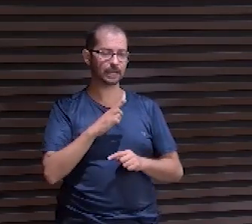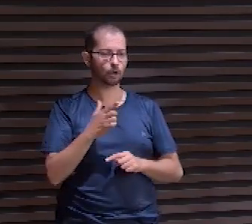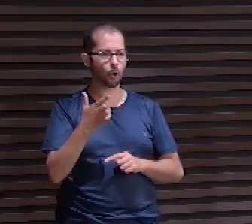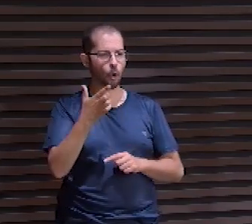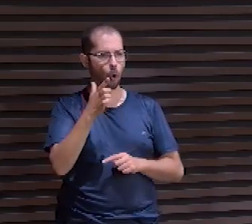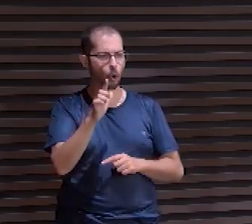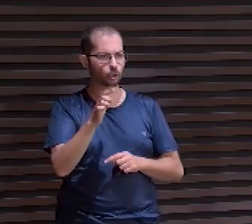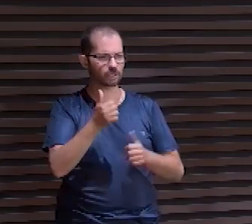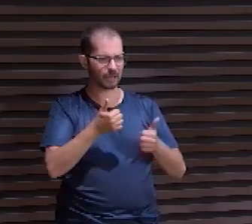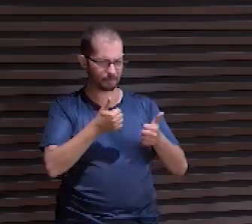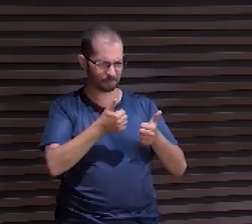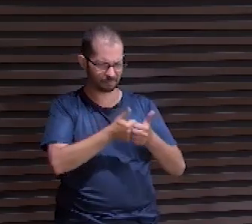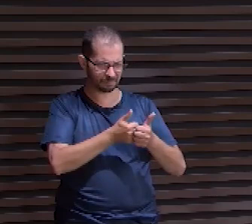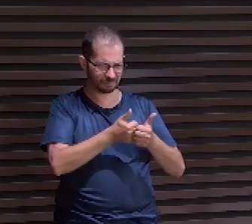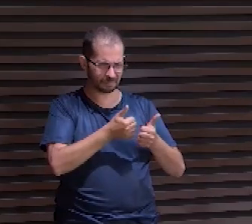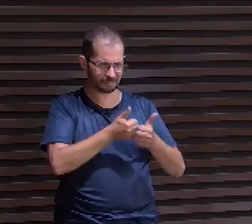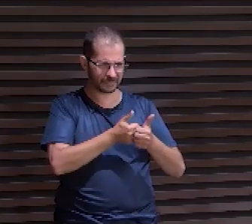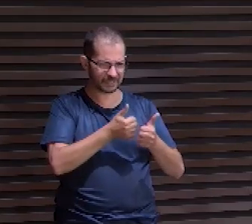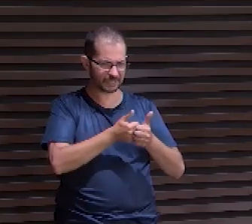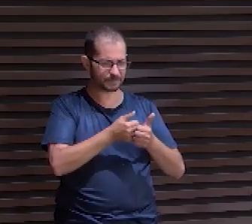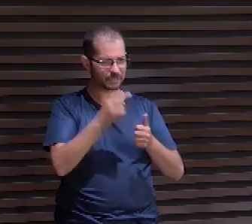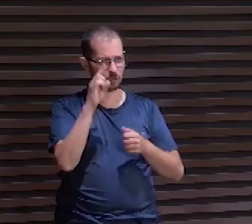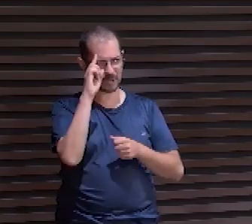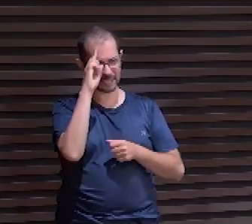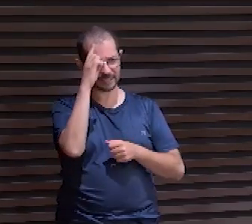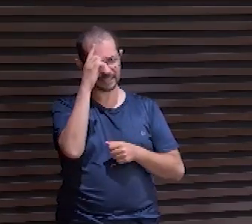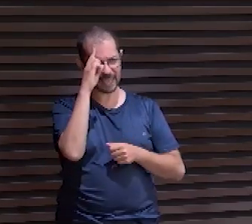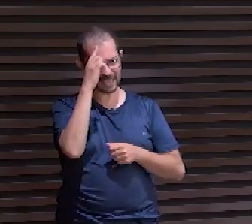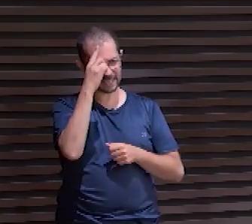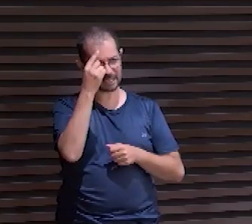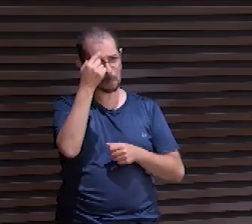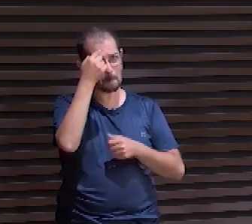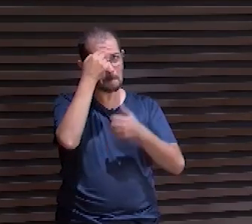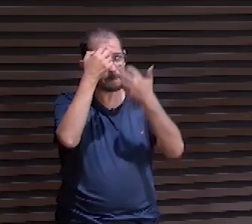de ideias, de pensamentos,